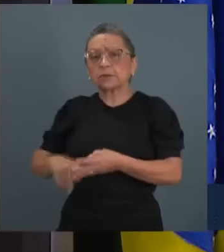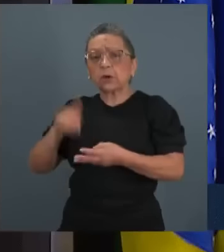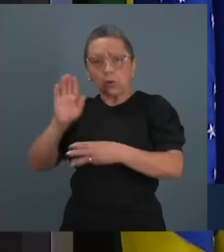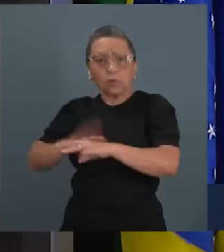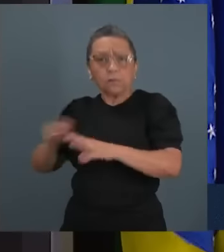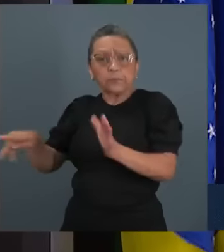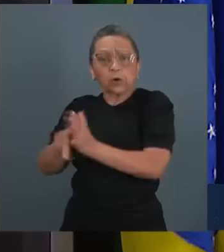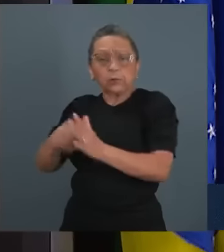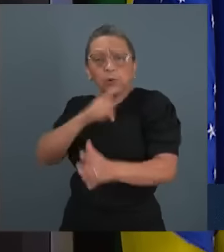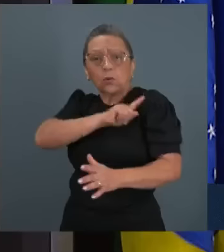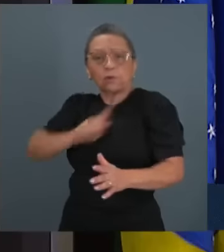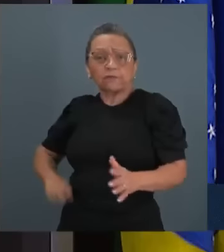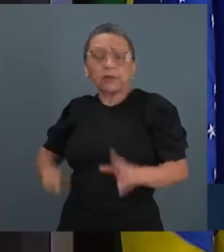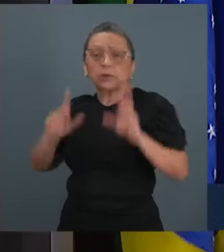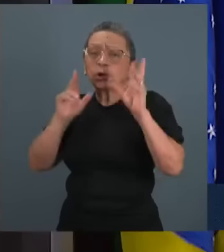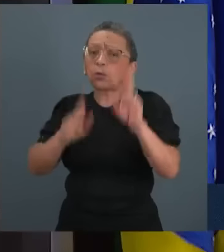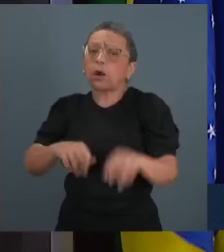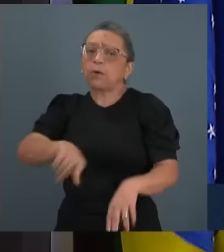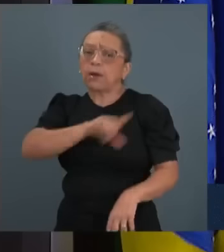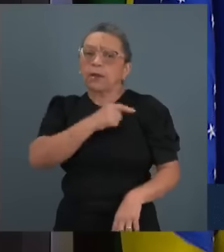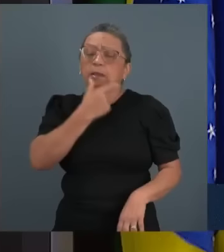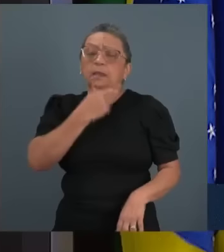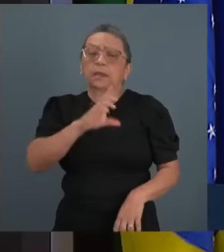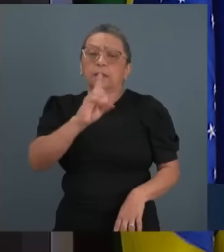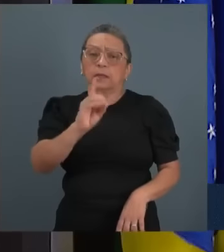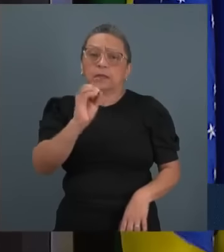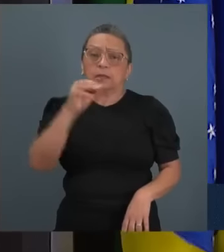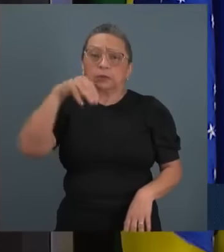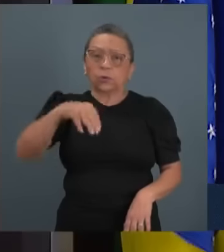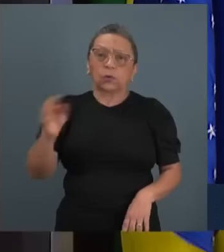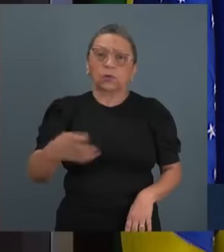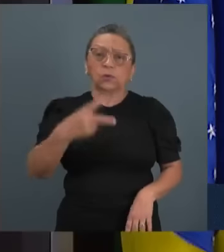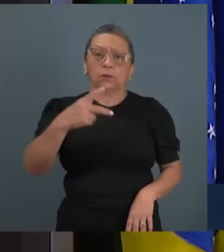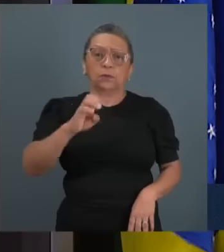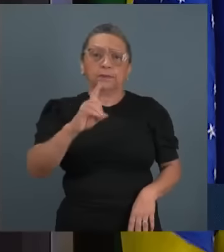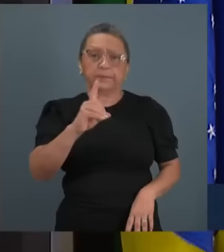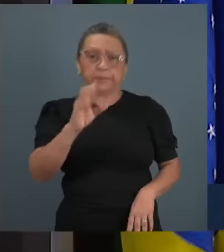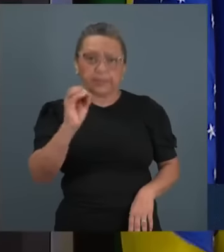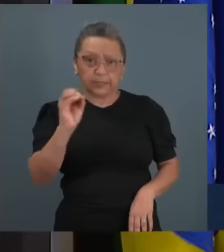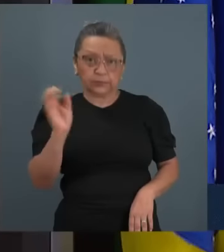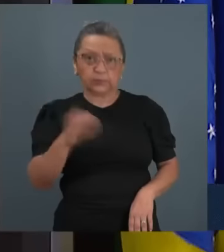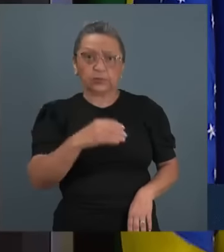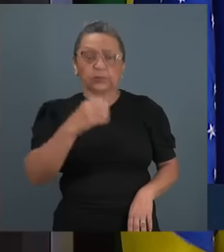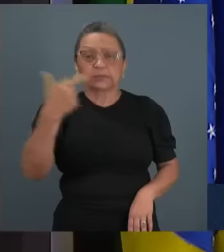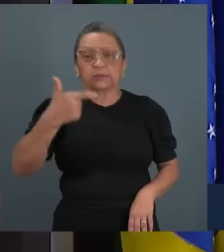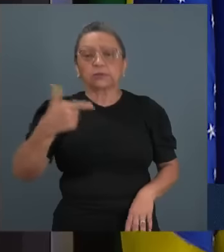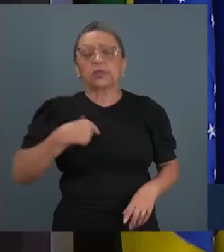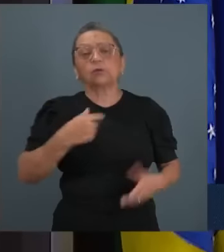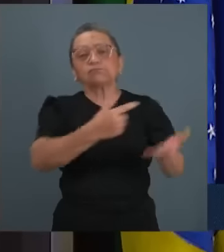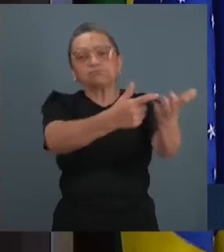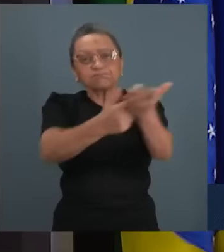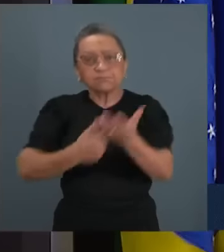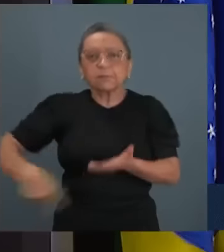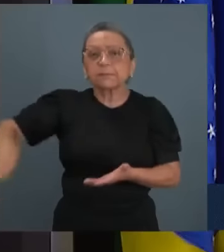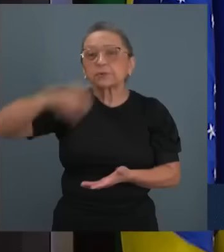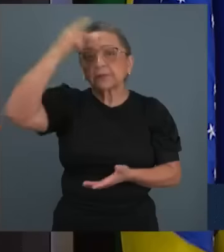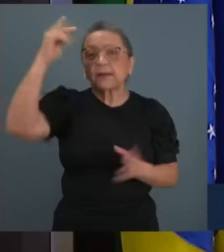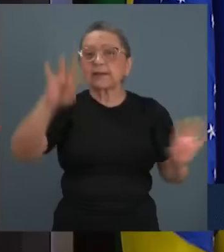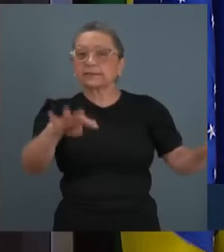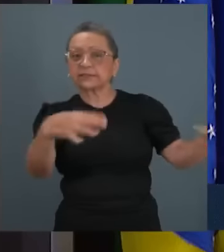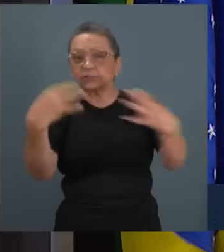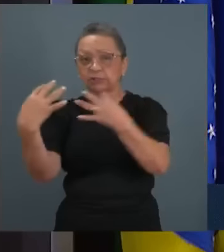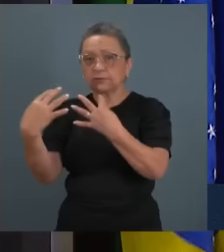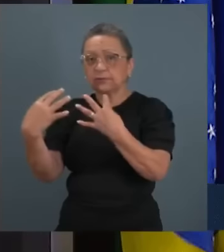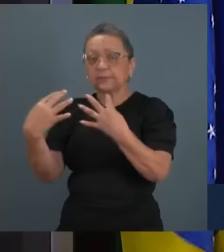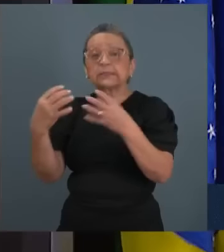mesmo, como o Dom Pedro II. Então, amanhã vai ser um dia mágico. Eu convido a quem está aqui nos assistindo, nos ouvindo,